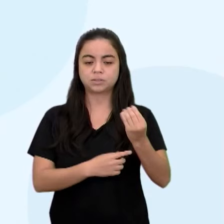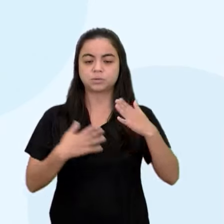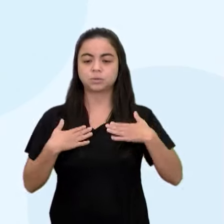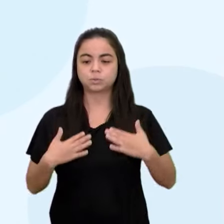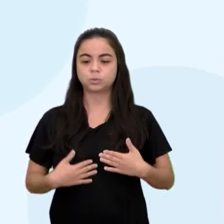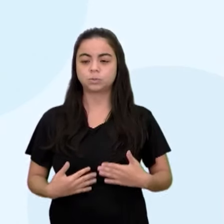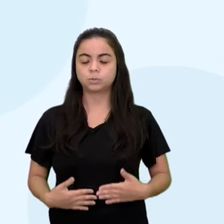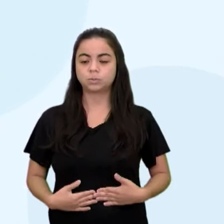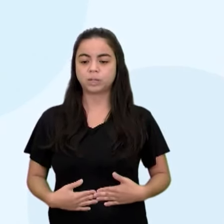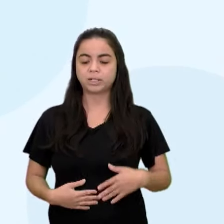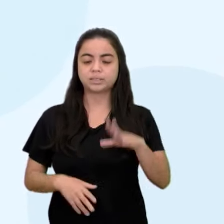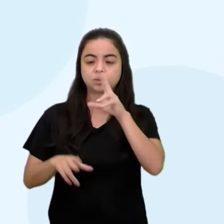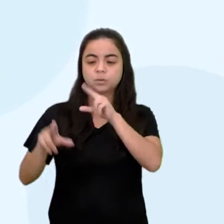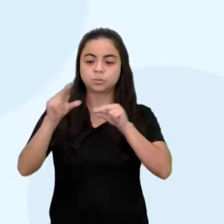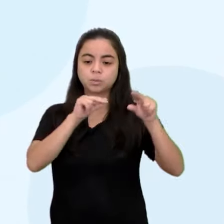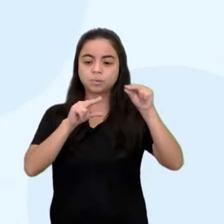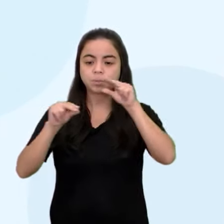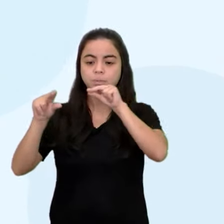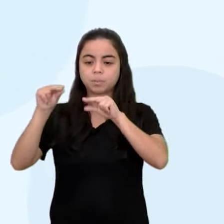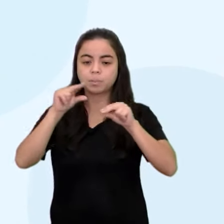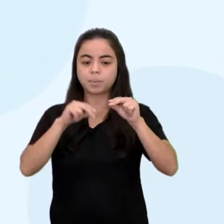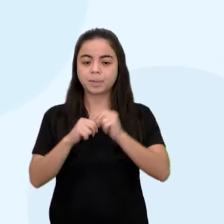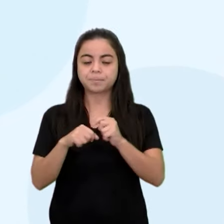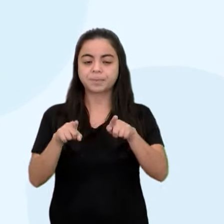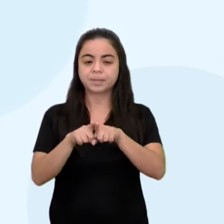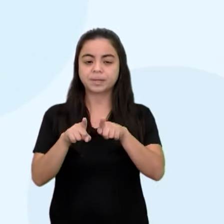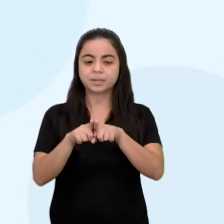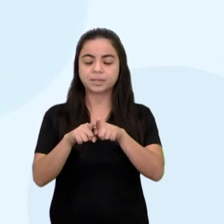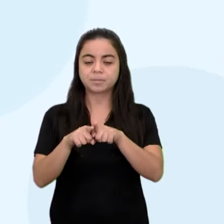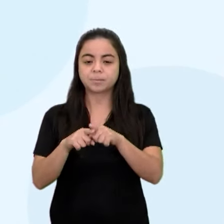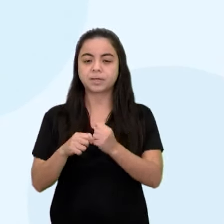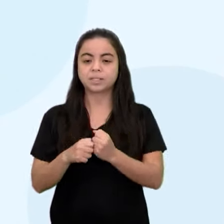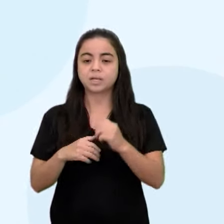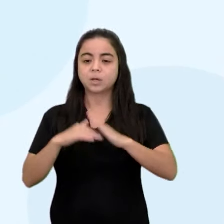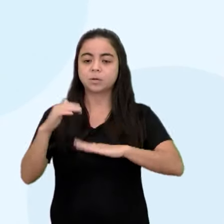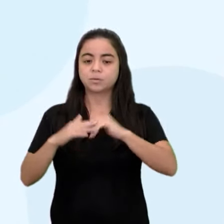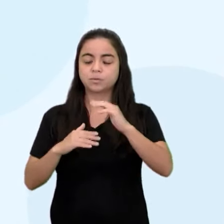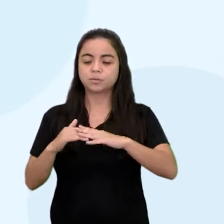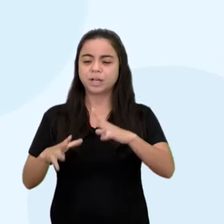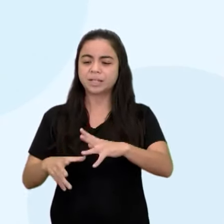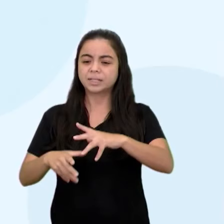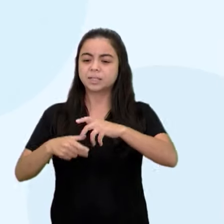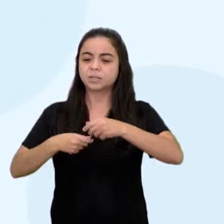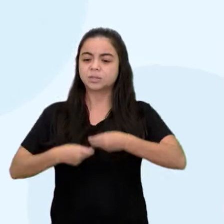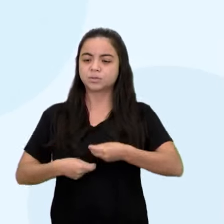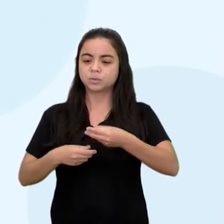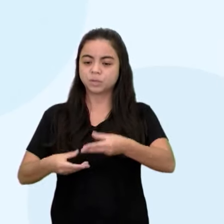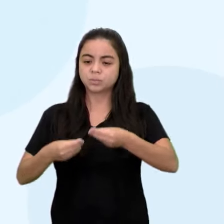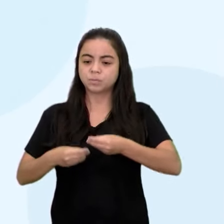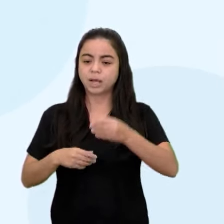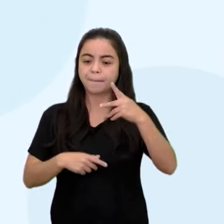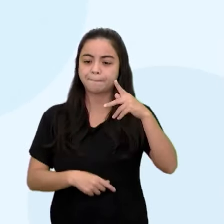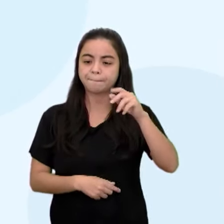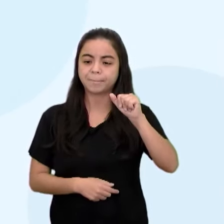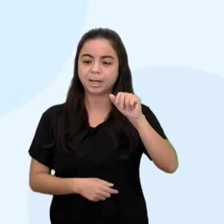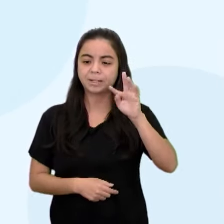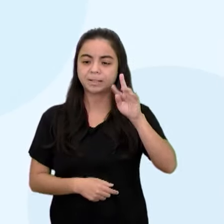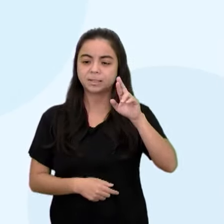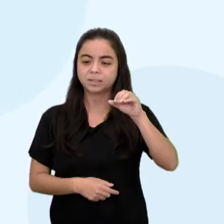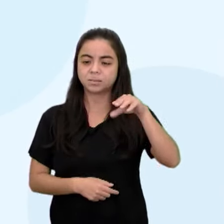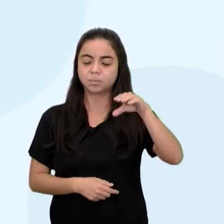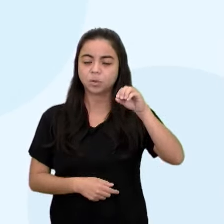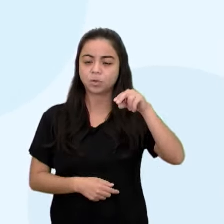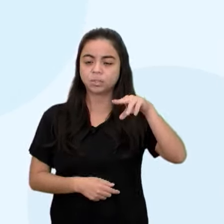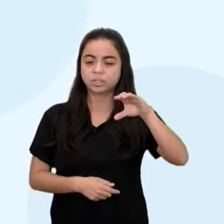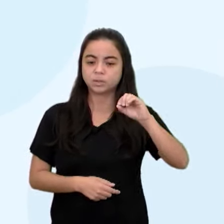artísticas corporais. E a segunda habilidade é apropriar-se do patrimônio histórico de diferentes tempos e